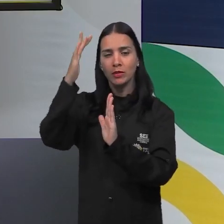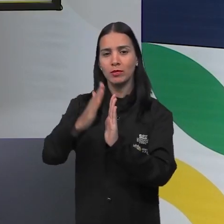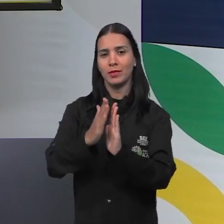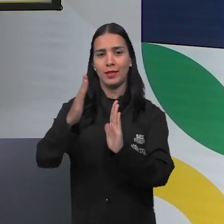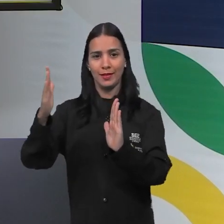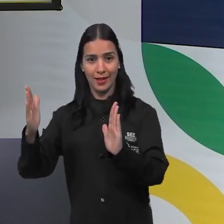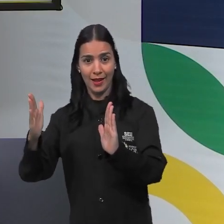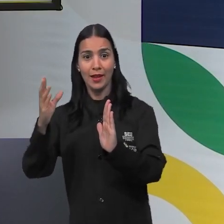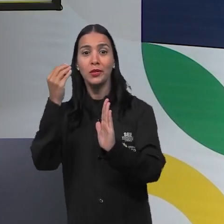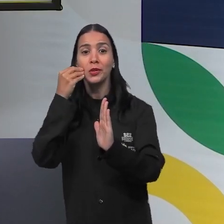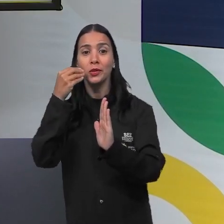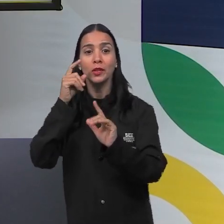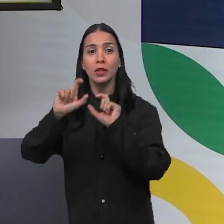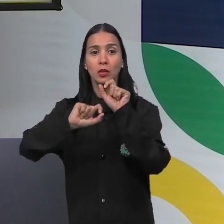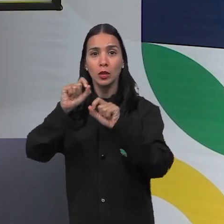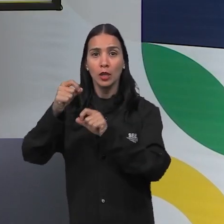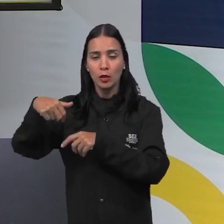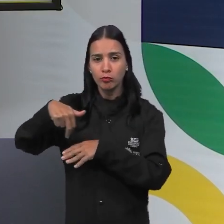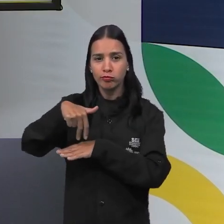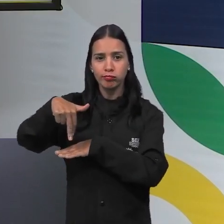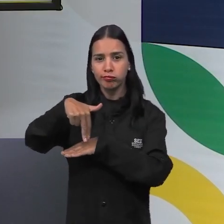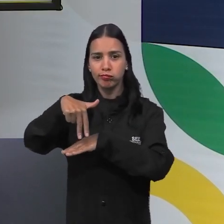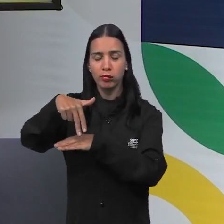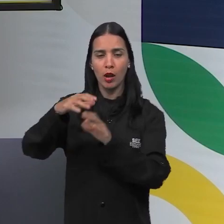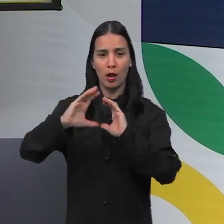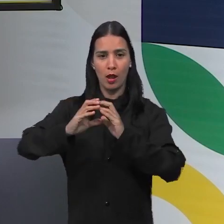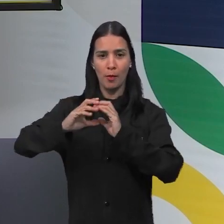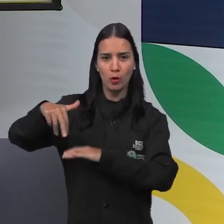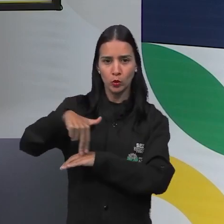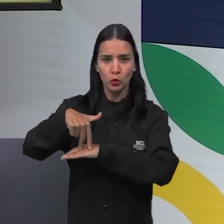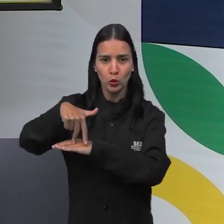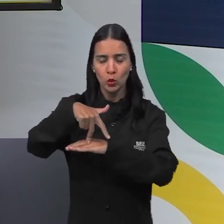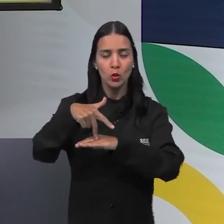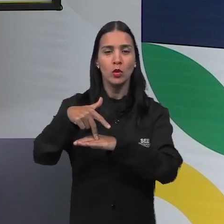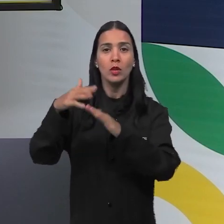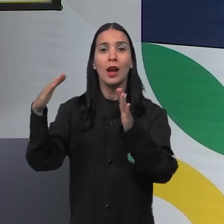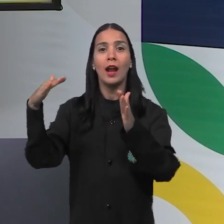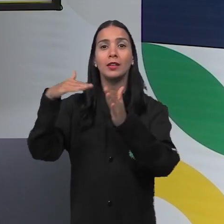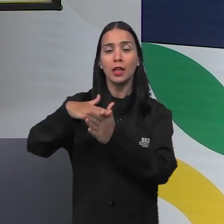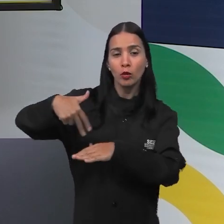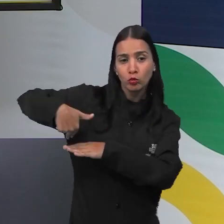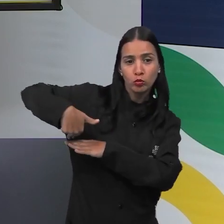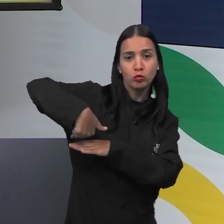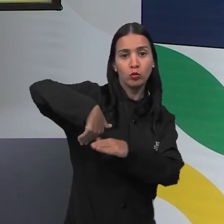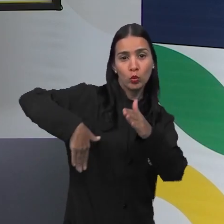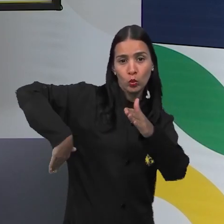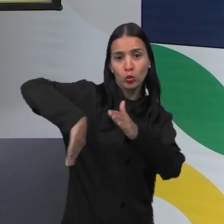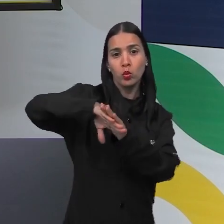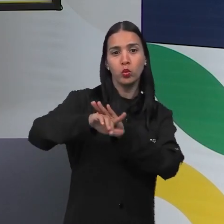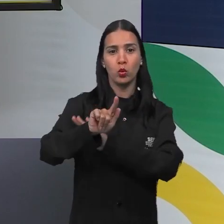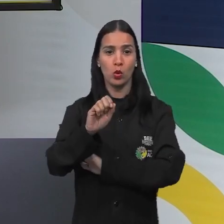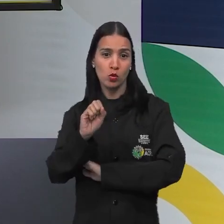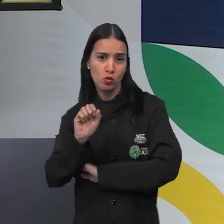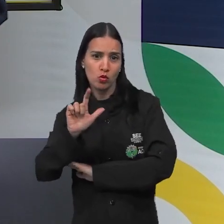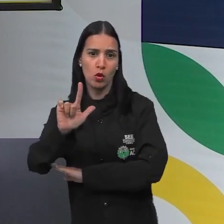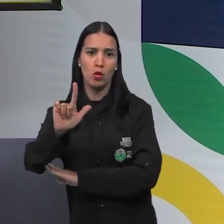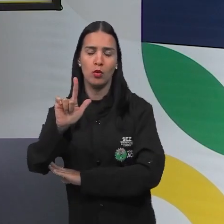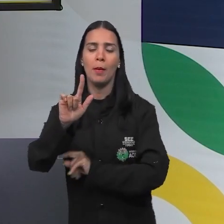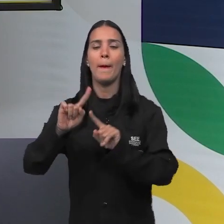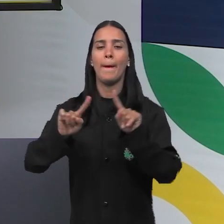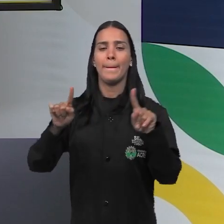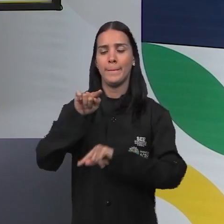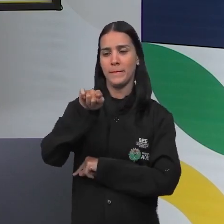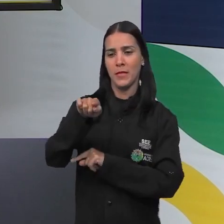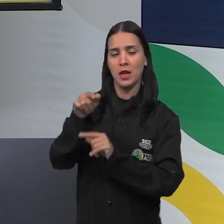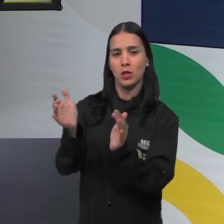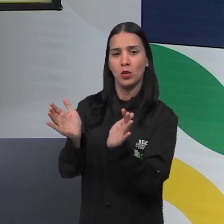o lado adversário e fazer pontuação do lado adversário. A equipe adversária vai tentar defender, vai tentar atacar,